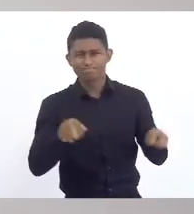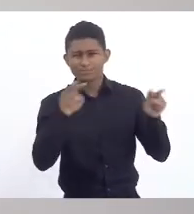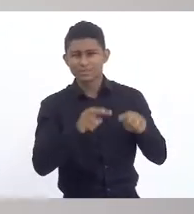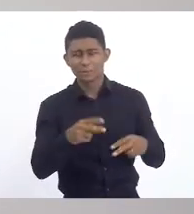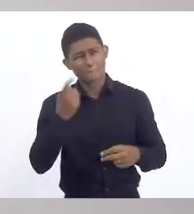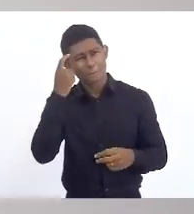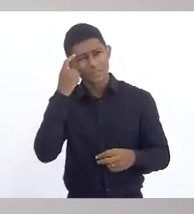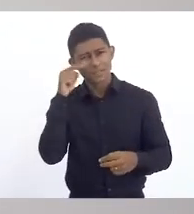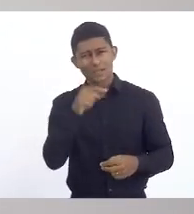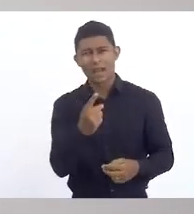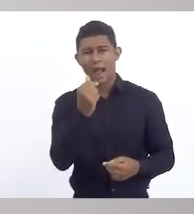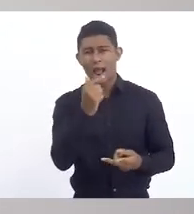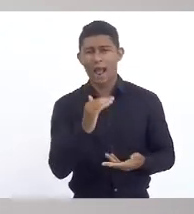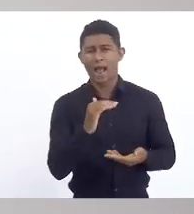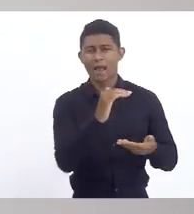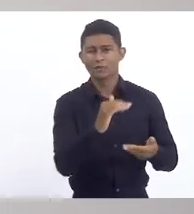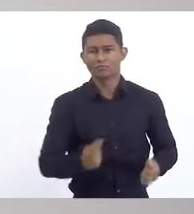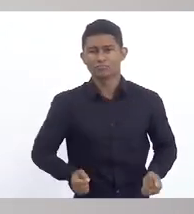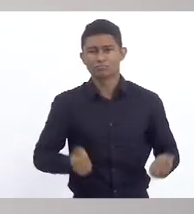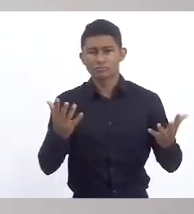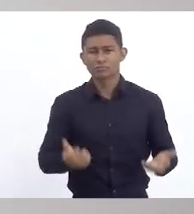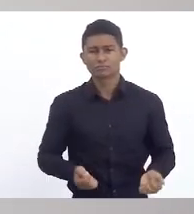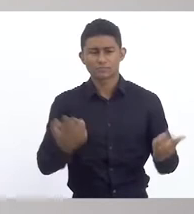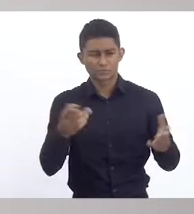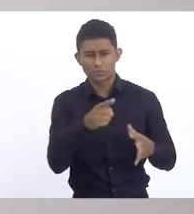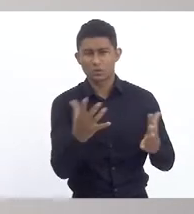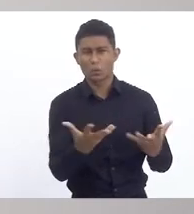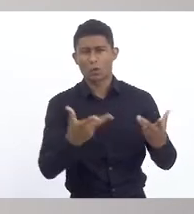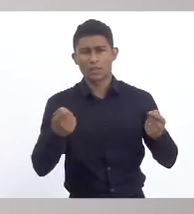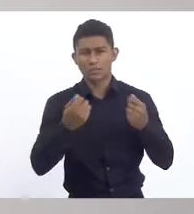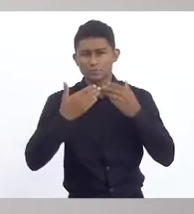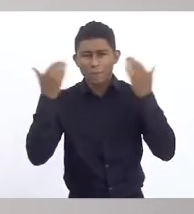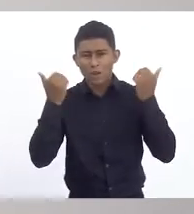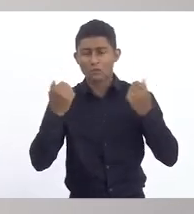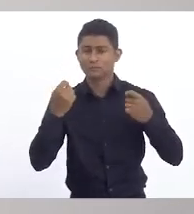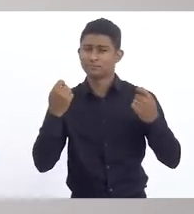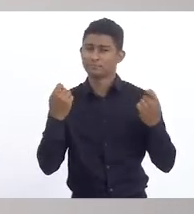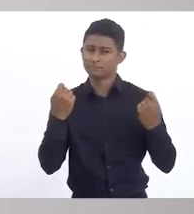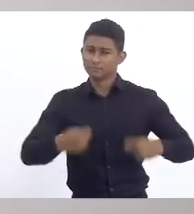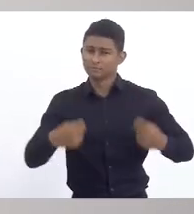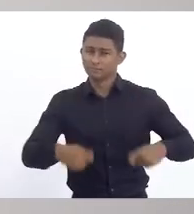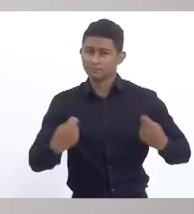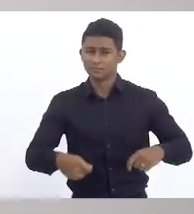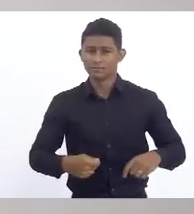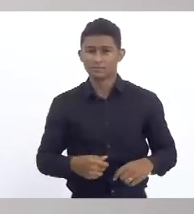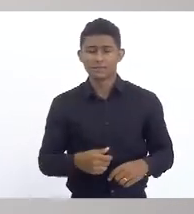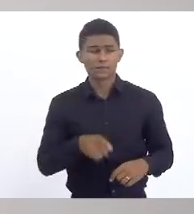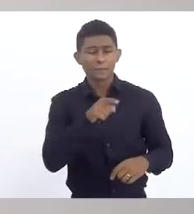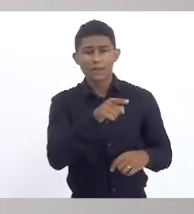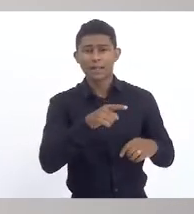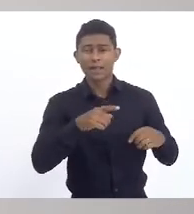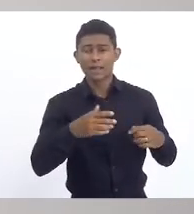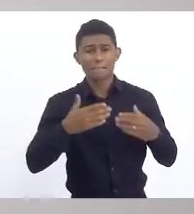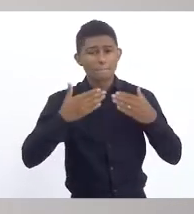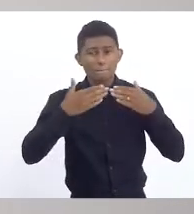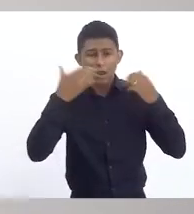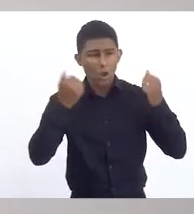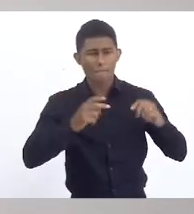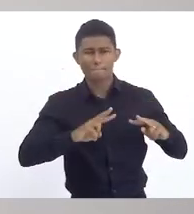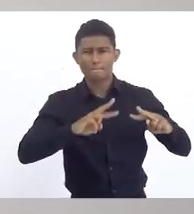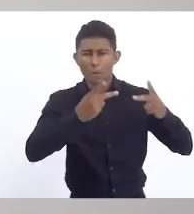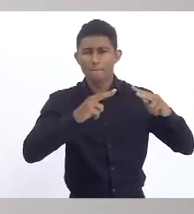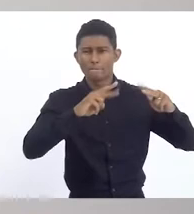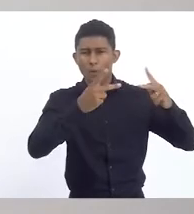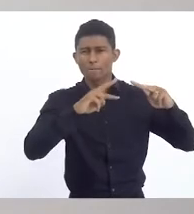gasto, entendido qualidade desse gasto, como o gasto que gere o maior efeito multiplicador possível do ponto